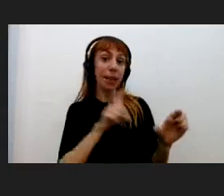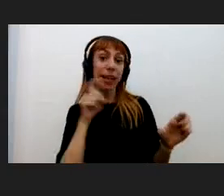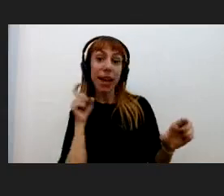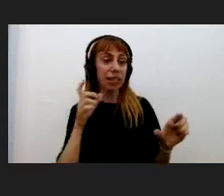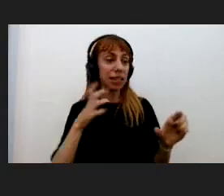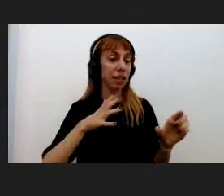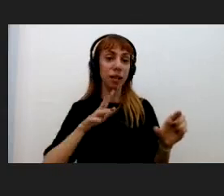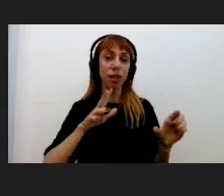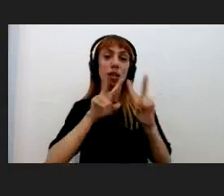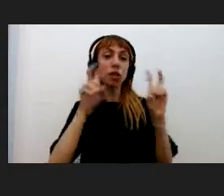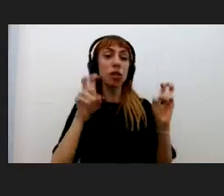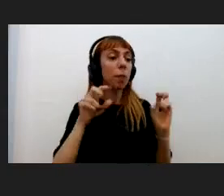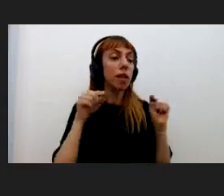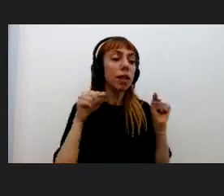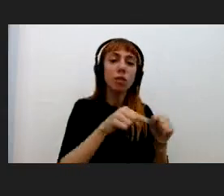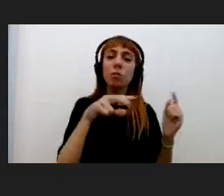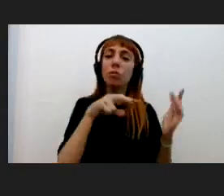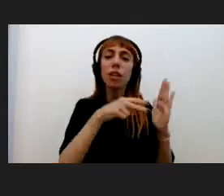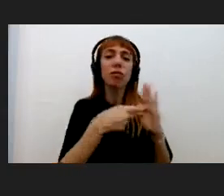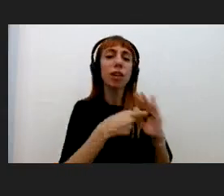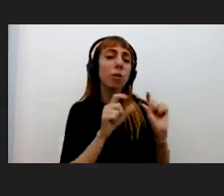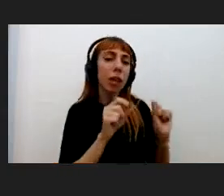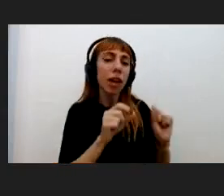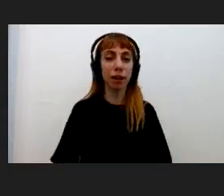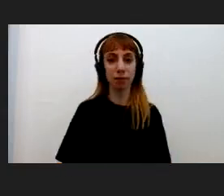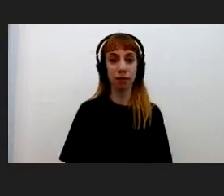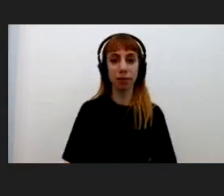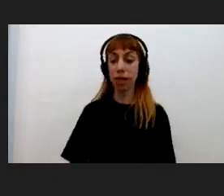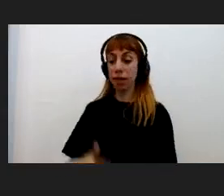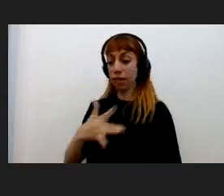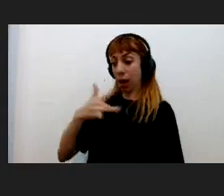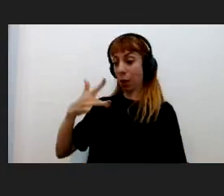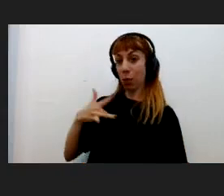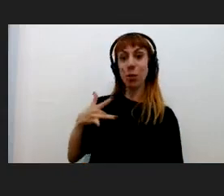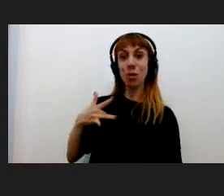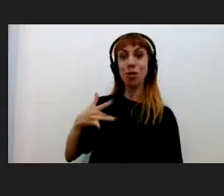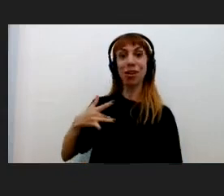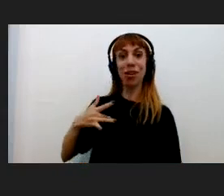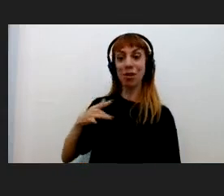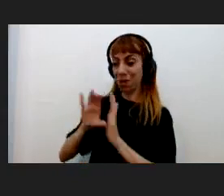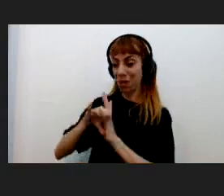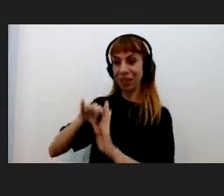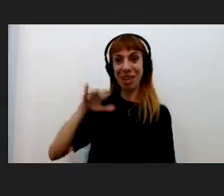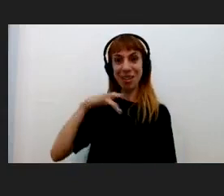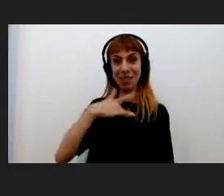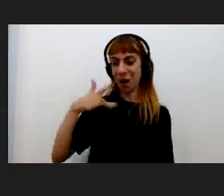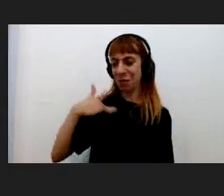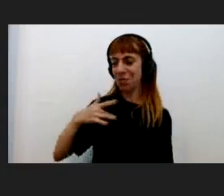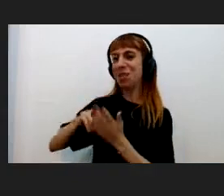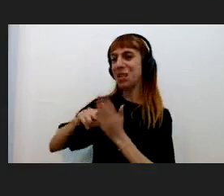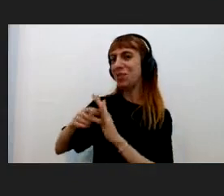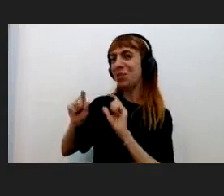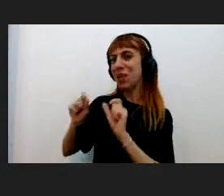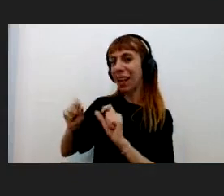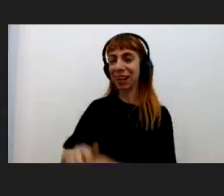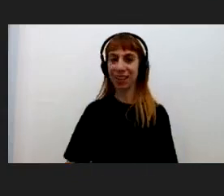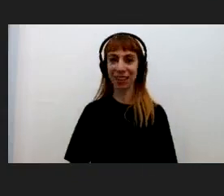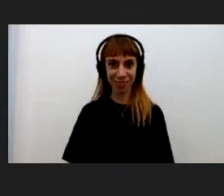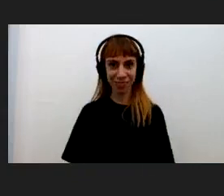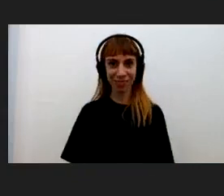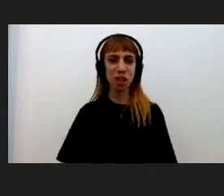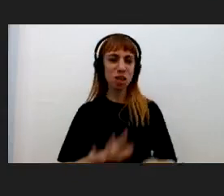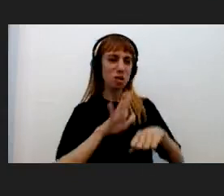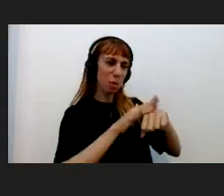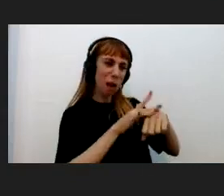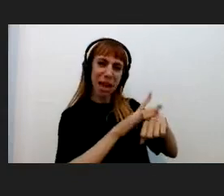adoecimento. Então, a gente aprende, de certa forma, quais experiências são valorizadas, podem